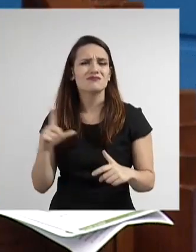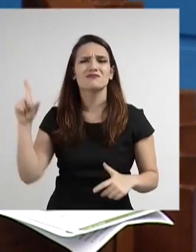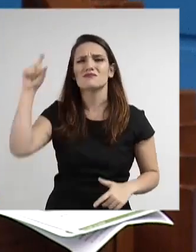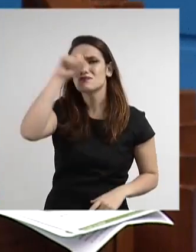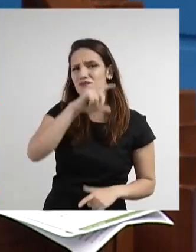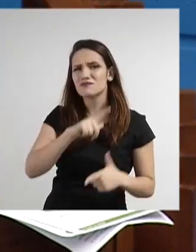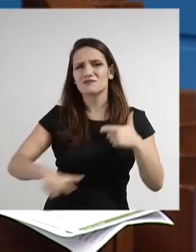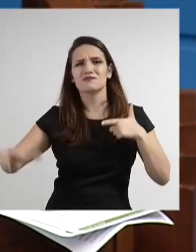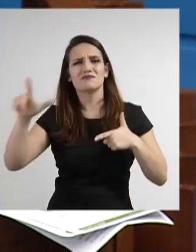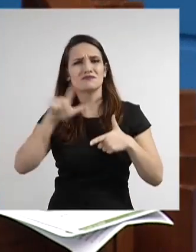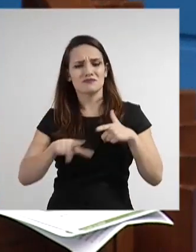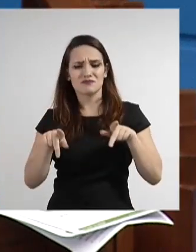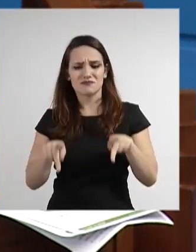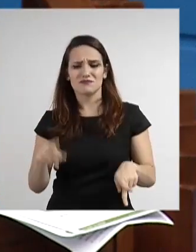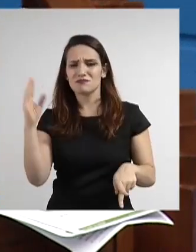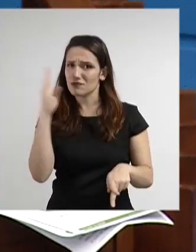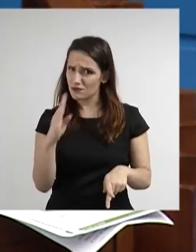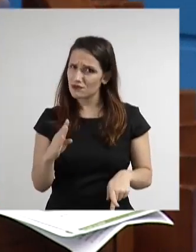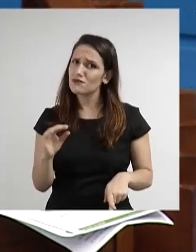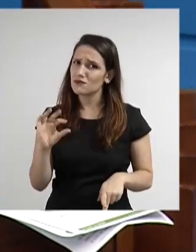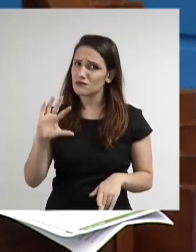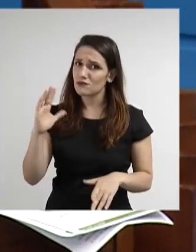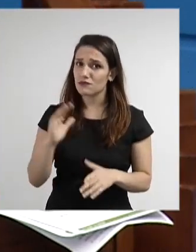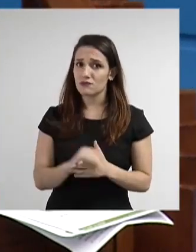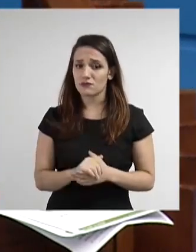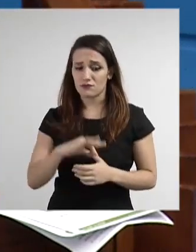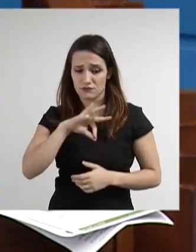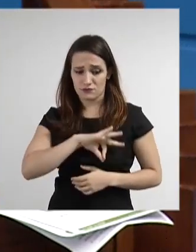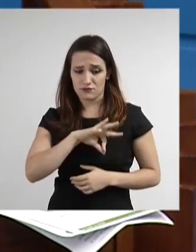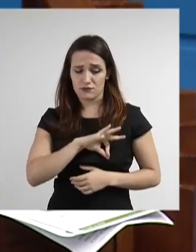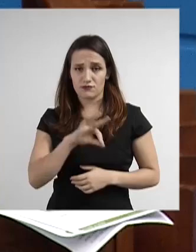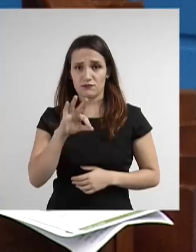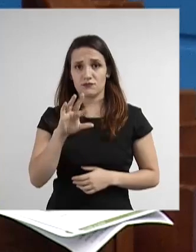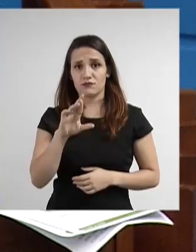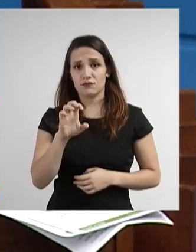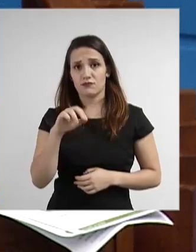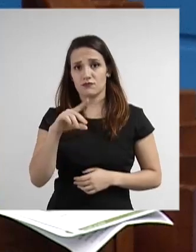que o povo brasileiro vem enfrentando, o Vale Renda ele dá